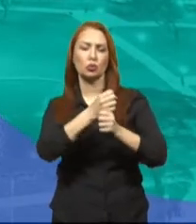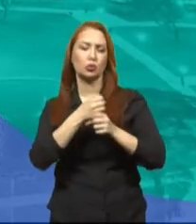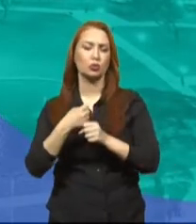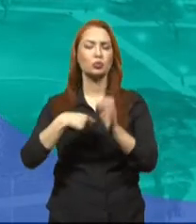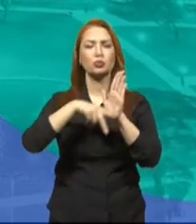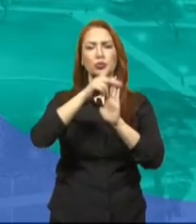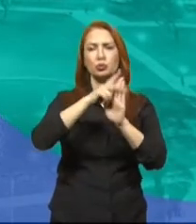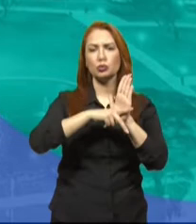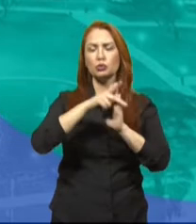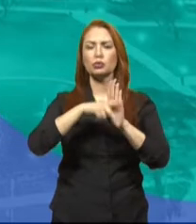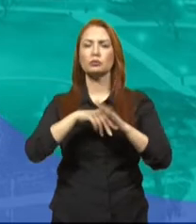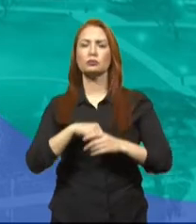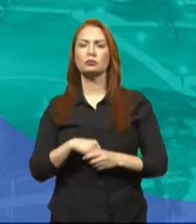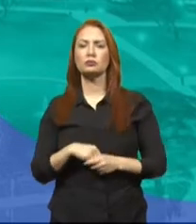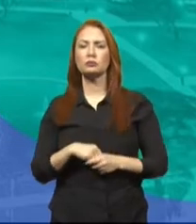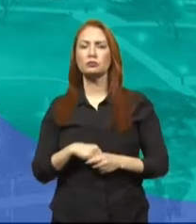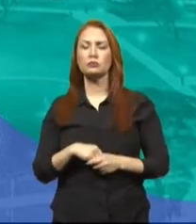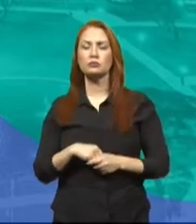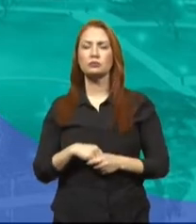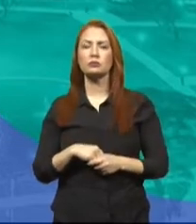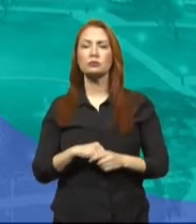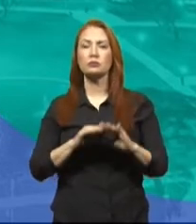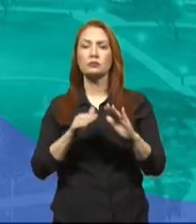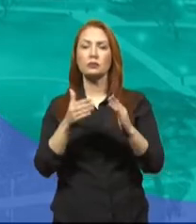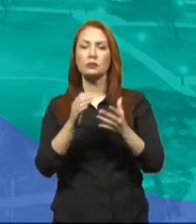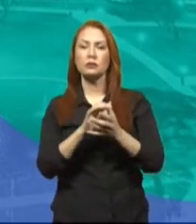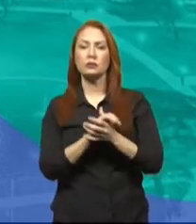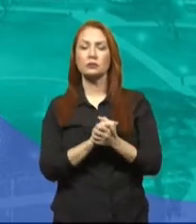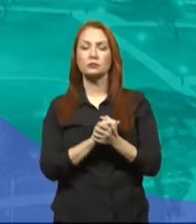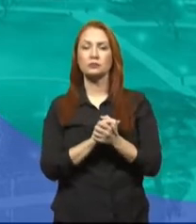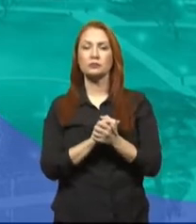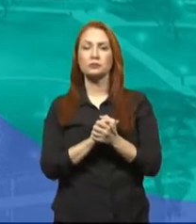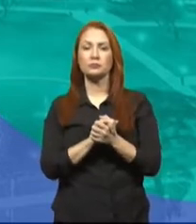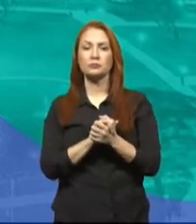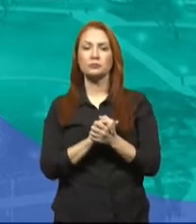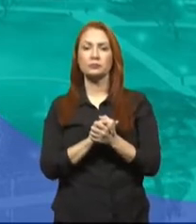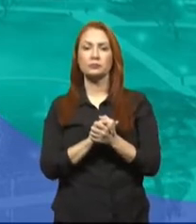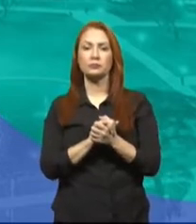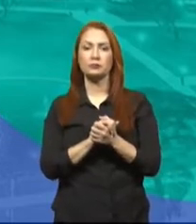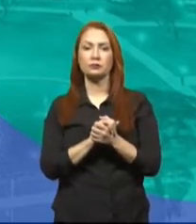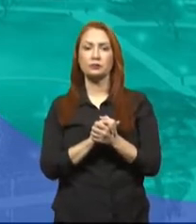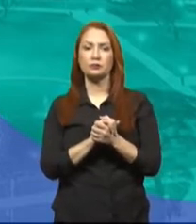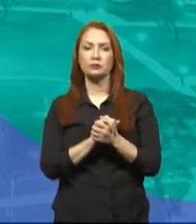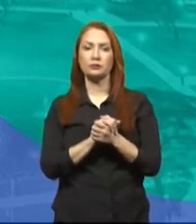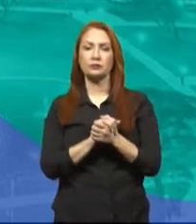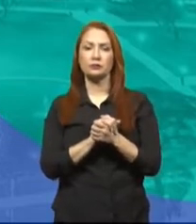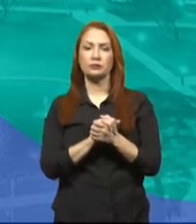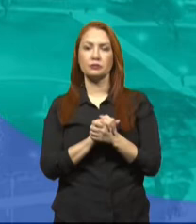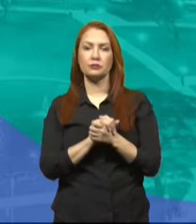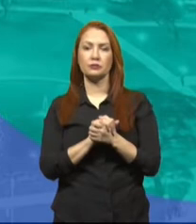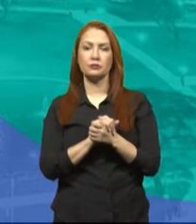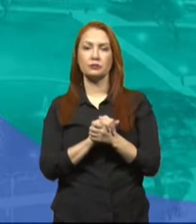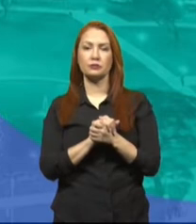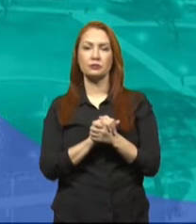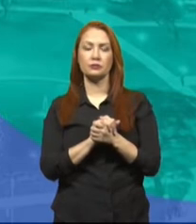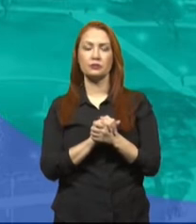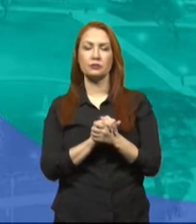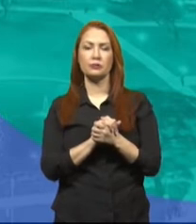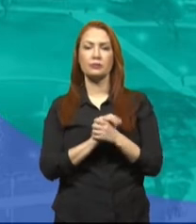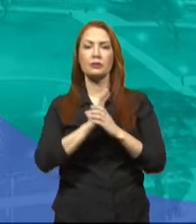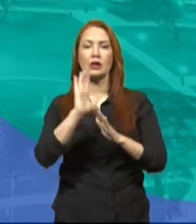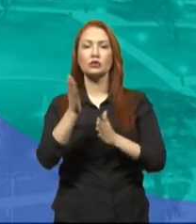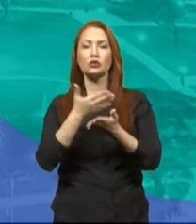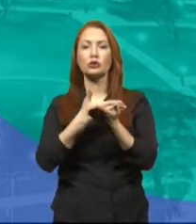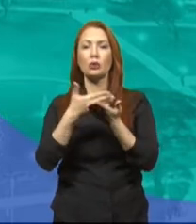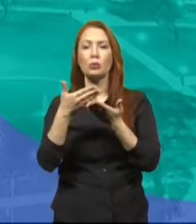projetos. Então, até inclusive a gente já está passando por um período onde que estamos contratando uma